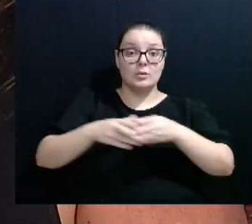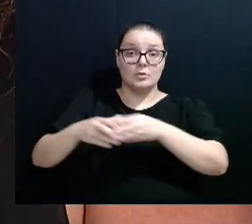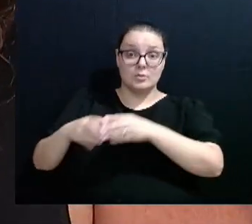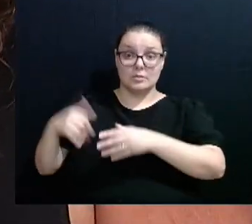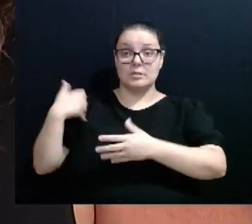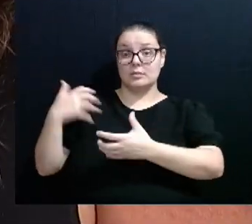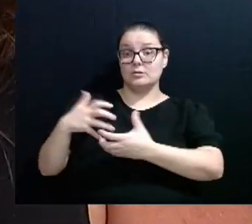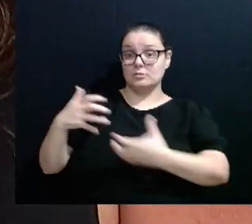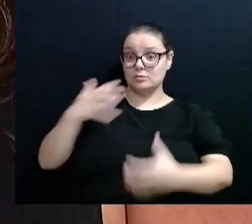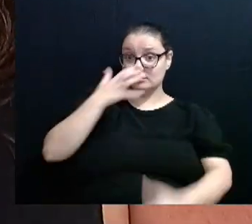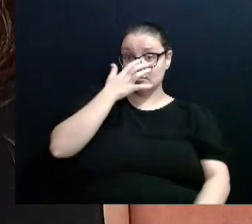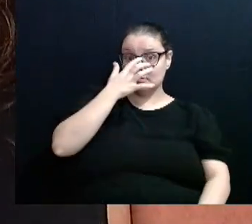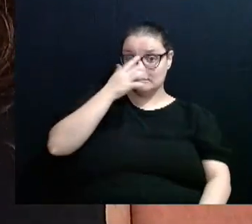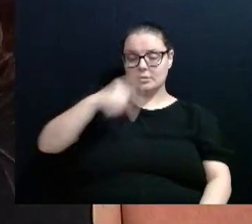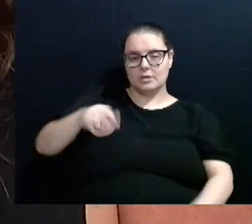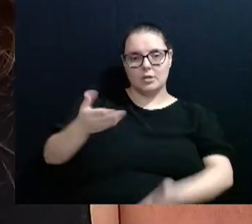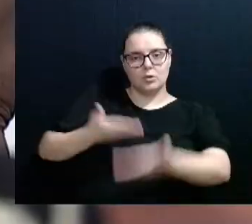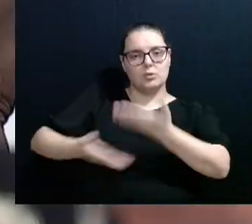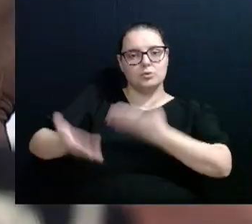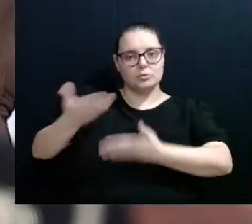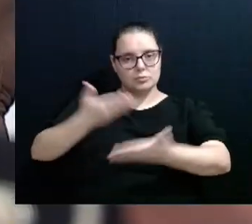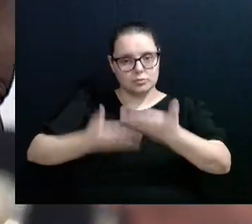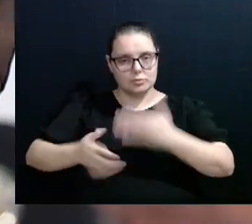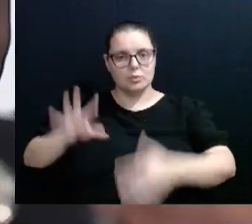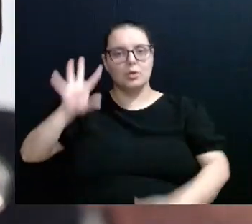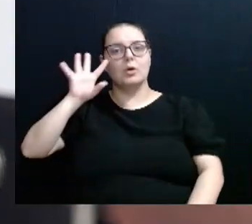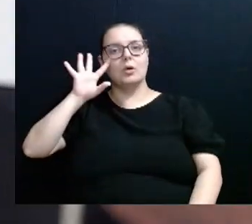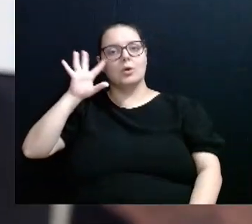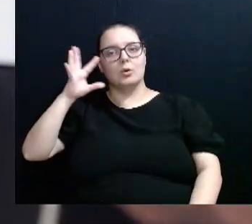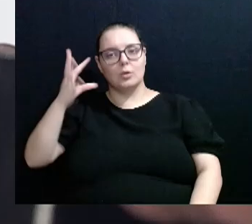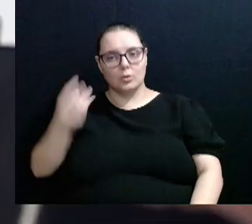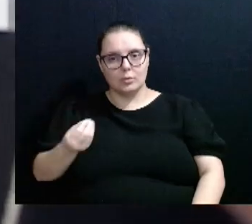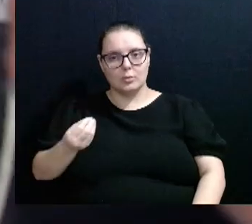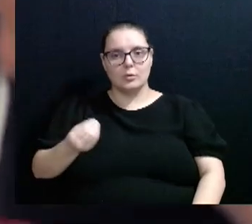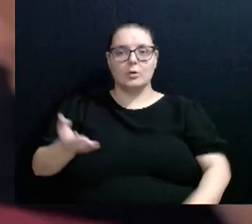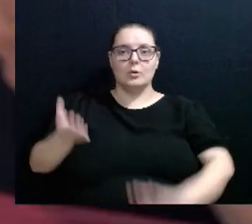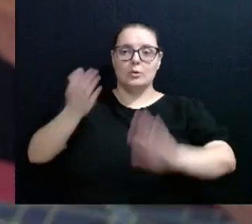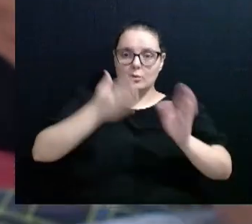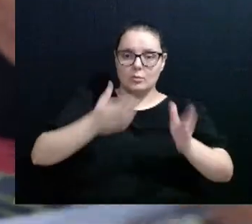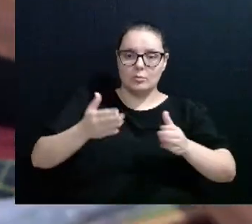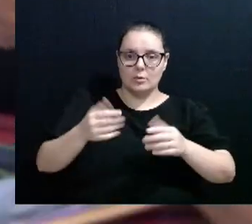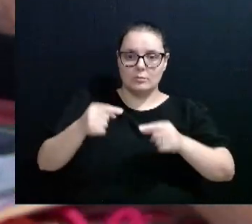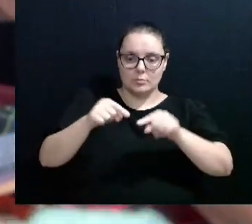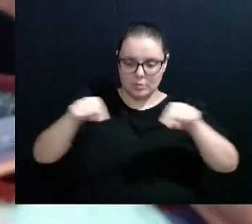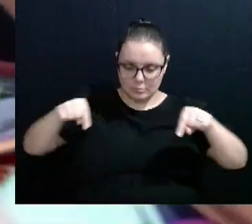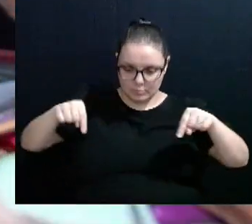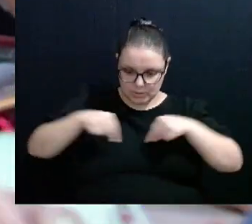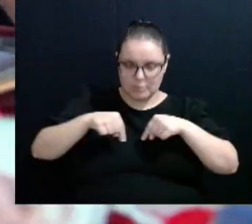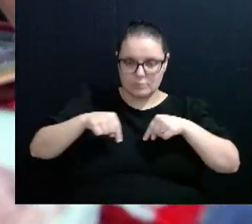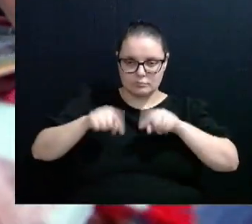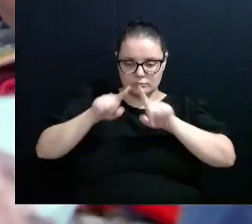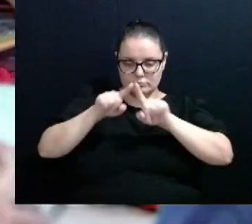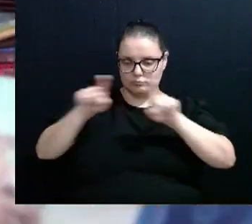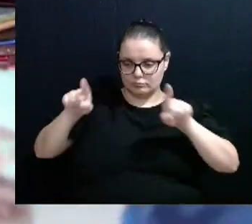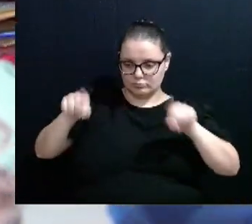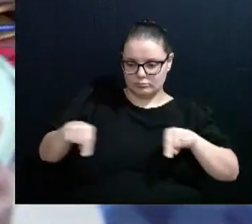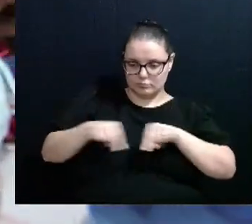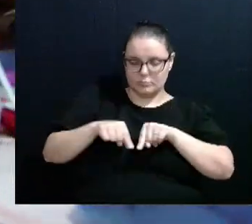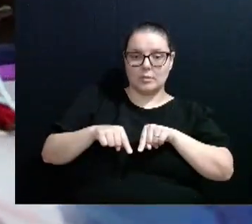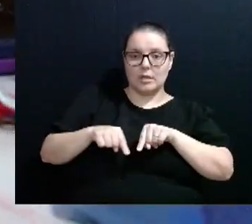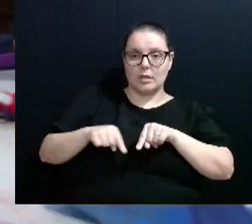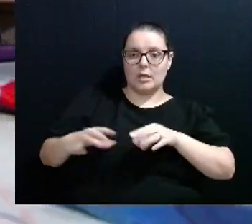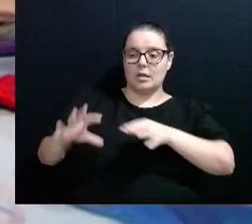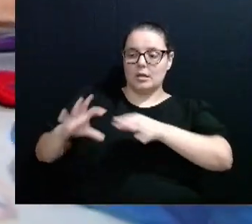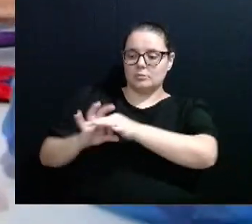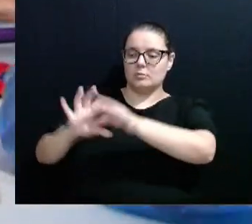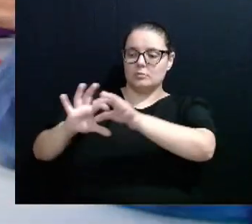elas compartilham o conhecimento, produzem quadradinhos e esses quadradinhos eles viram uma coxa que a gente